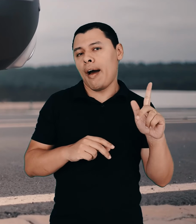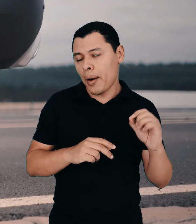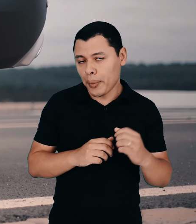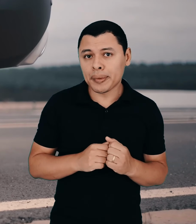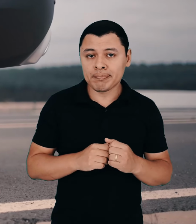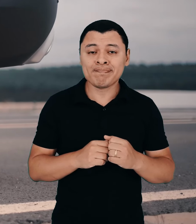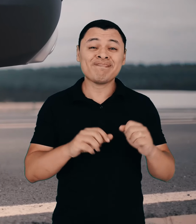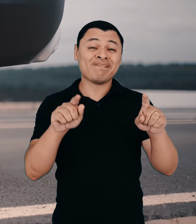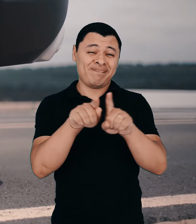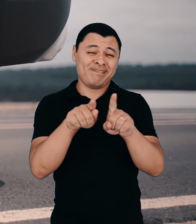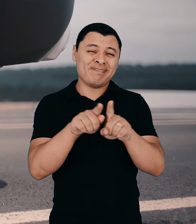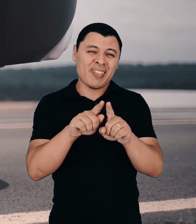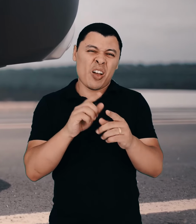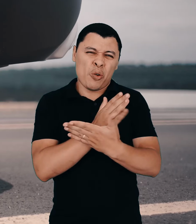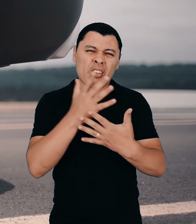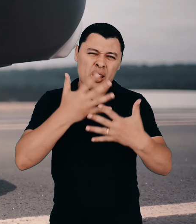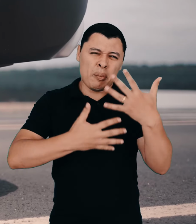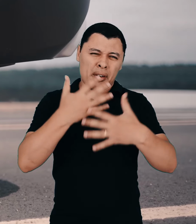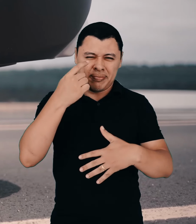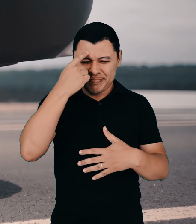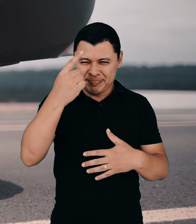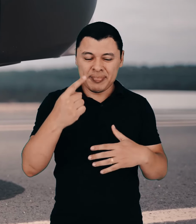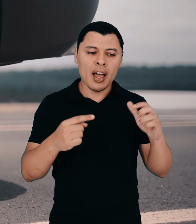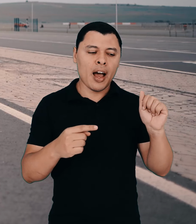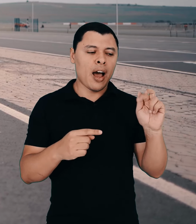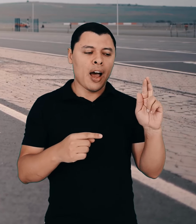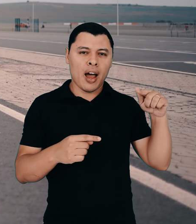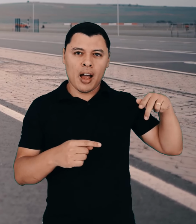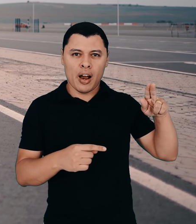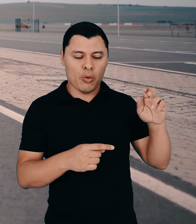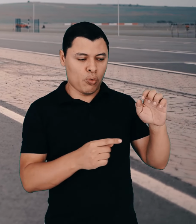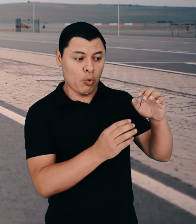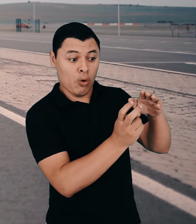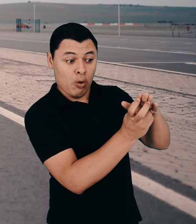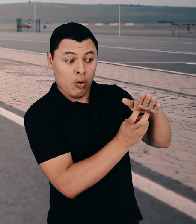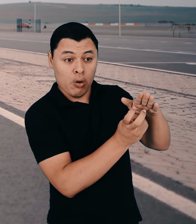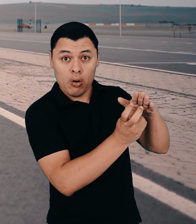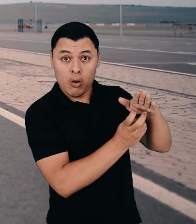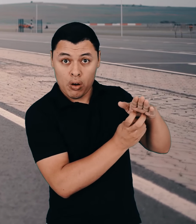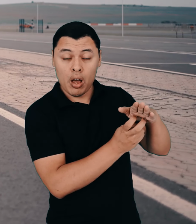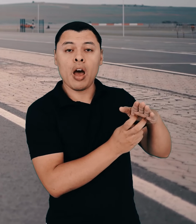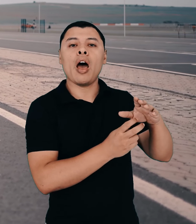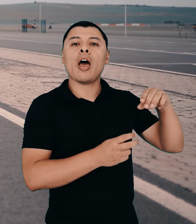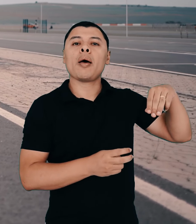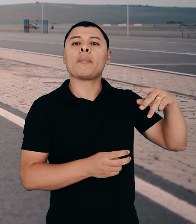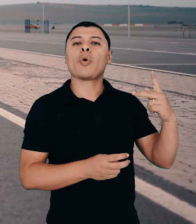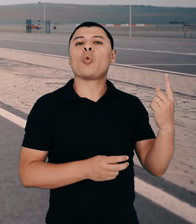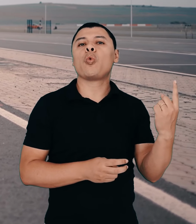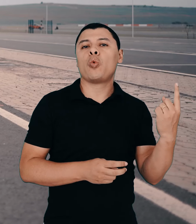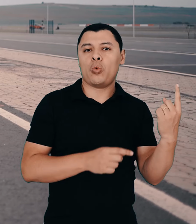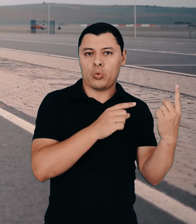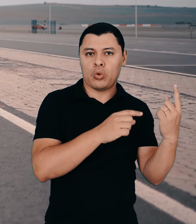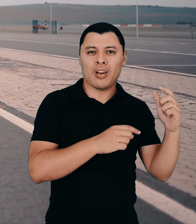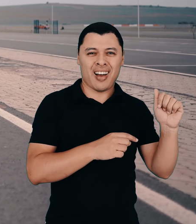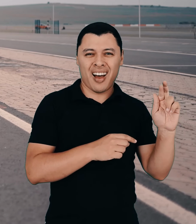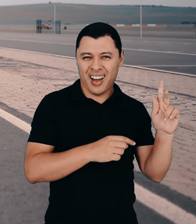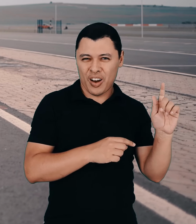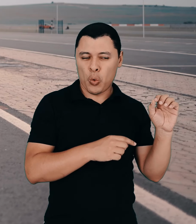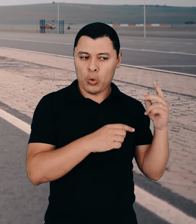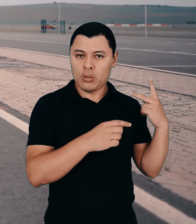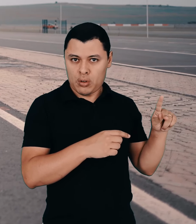dentro da própria Fiat, né? Lembra da plataforma do Argo, né? MP1, era uma evolução da plataforma do Punto, mas eles tratavam como algo novo, e agora que realmente